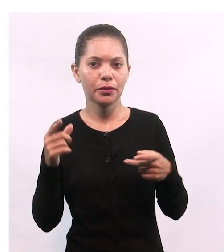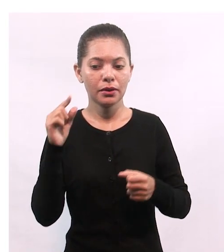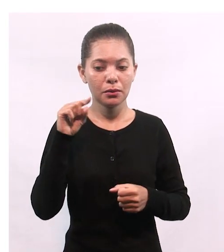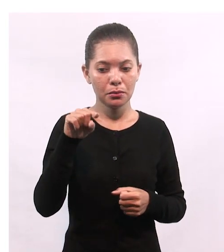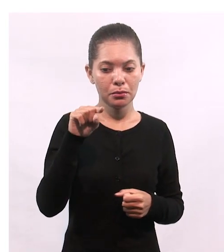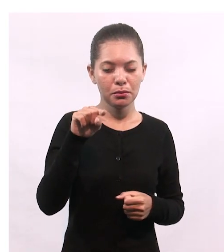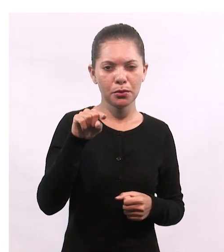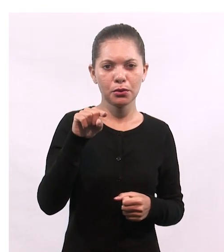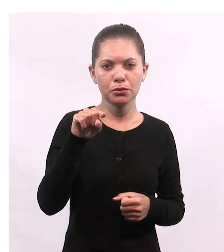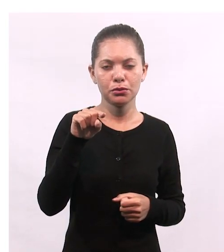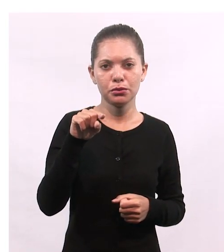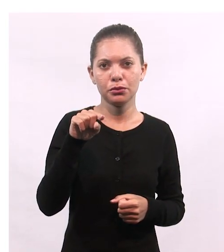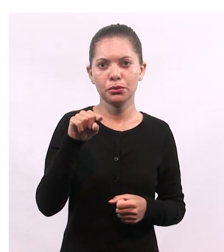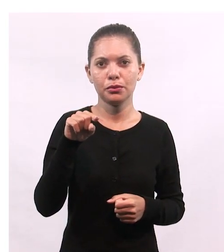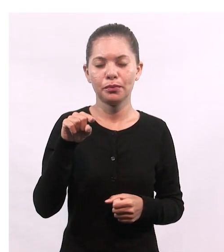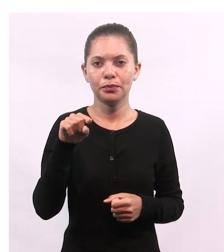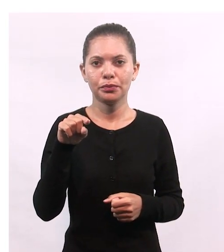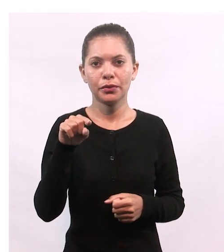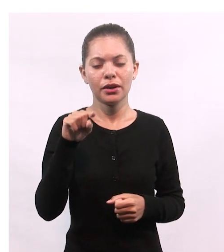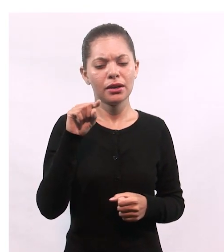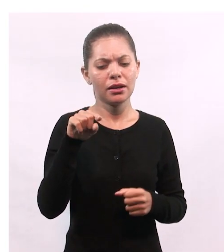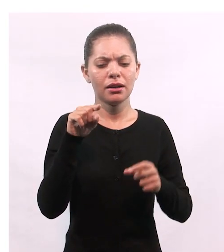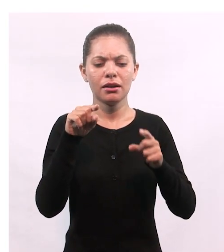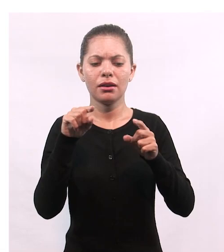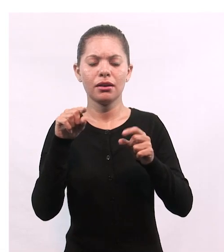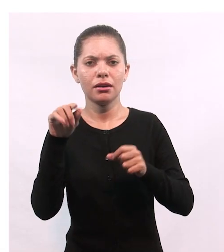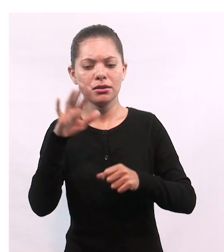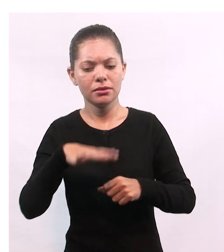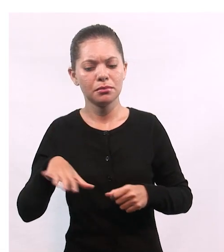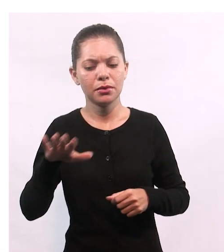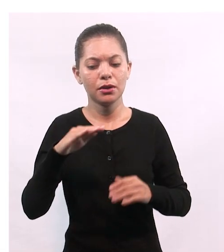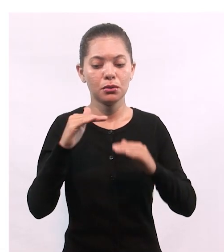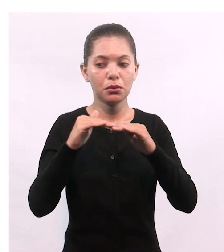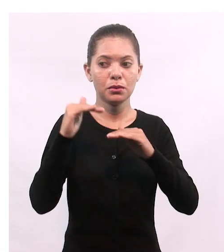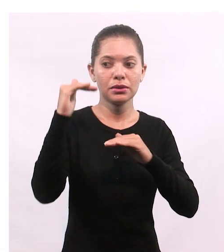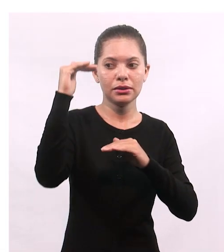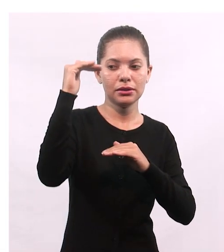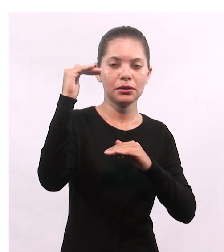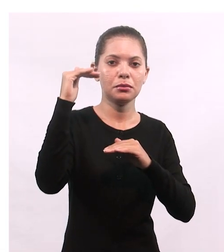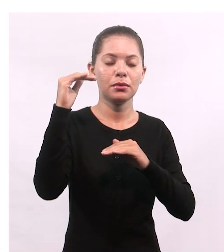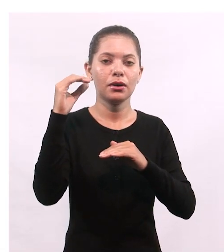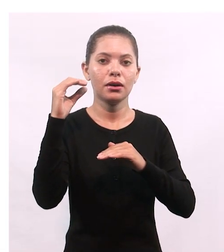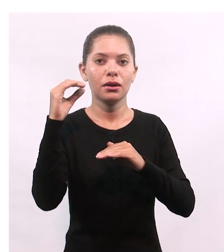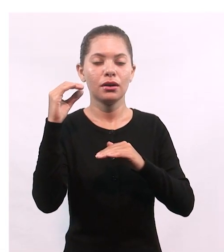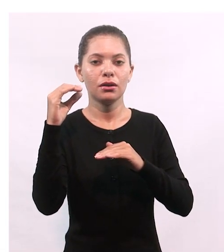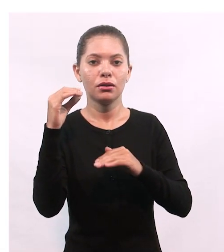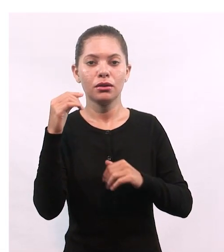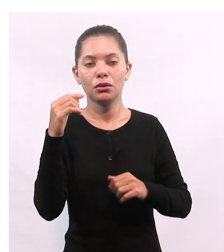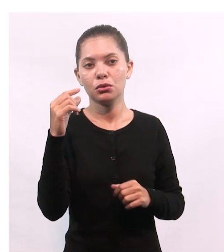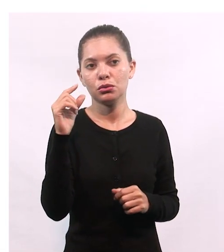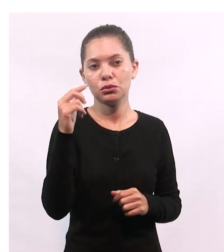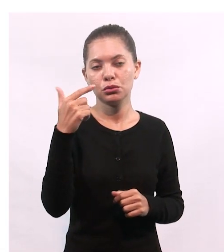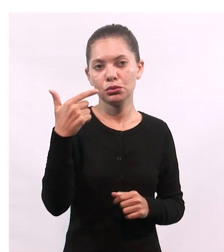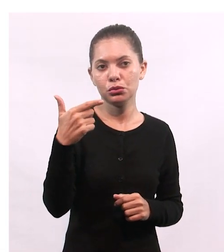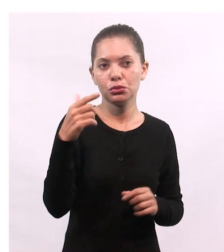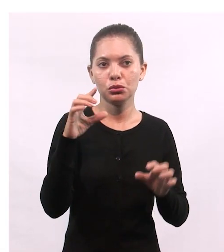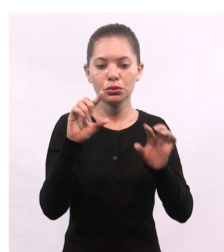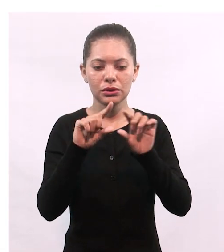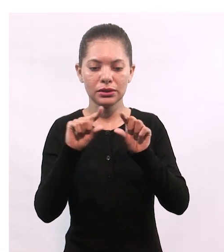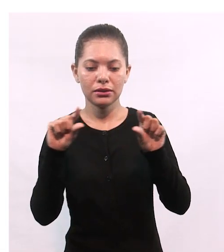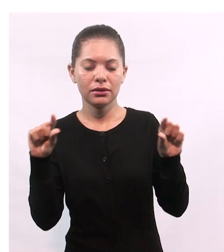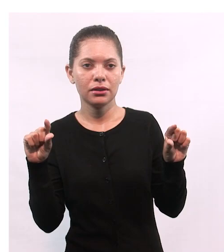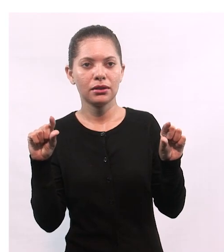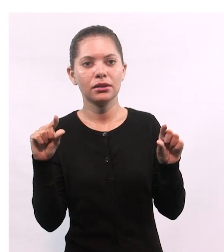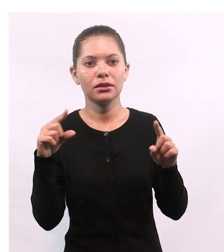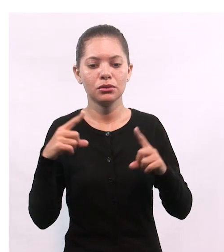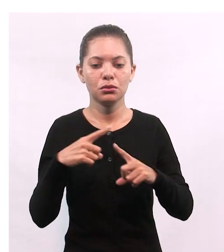tenho um ponto, esse ponto ele pertence a esse plano ou ele está acima do plano. Se eu tenho duas retas, elas são